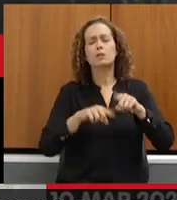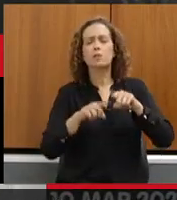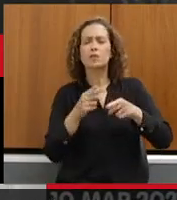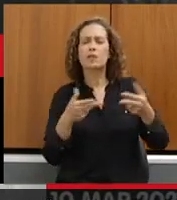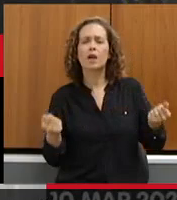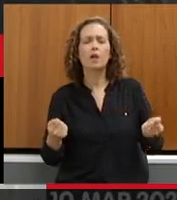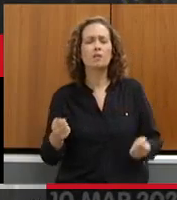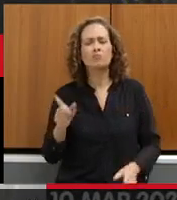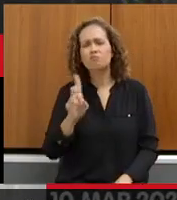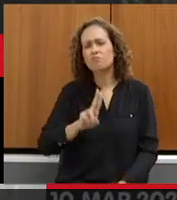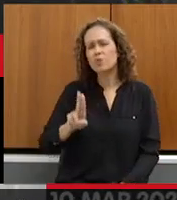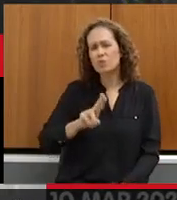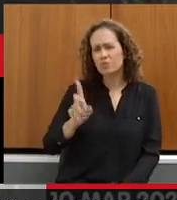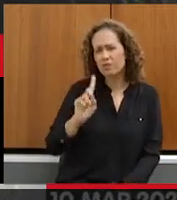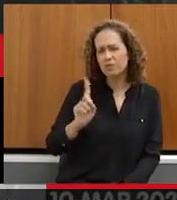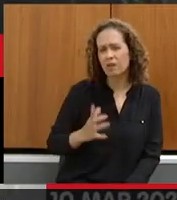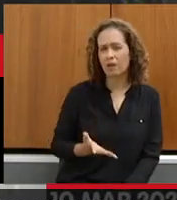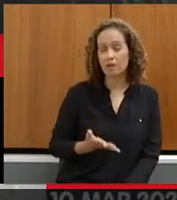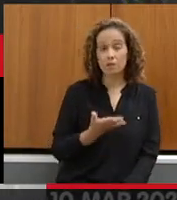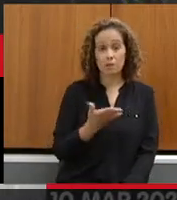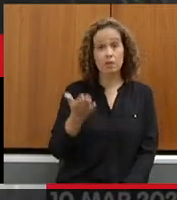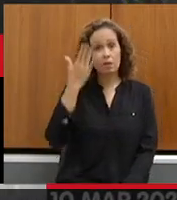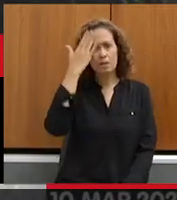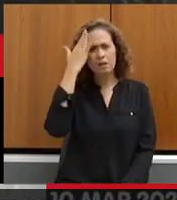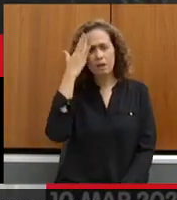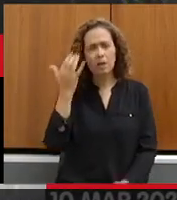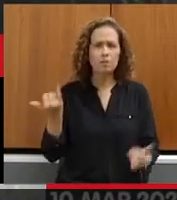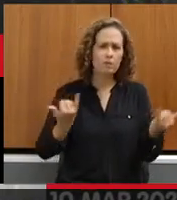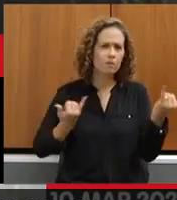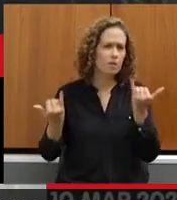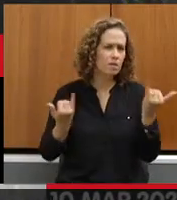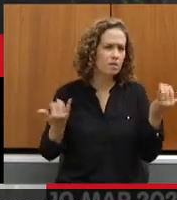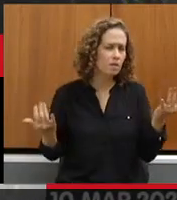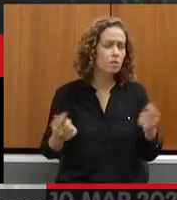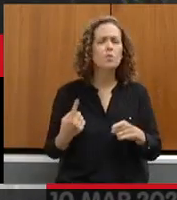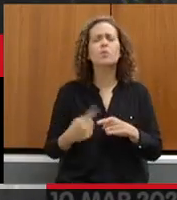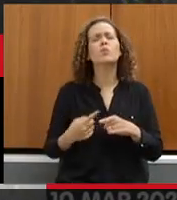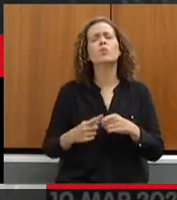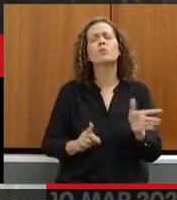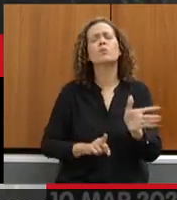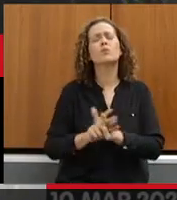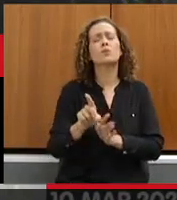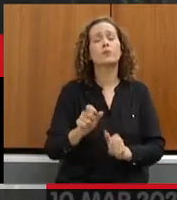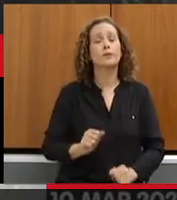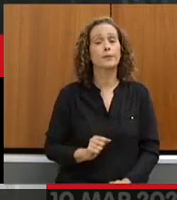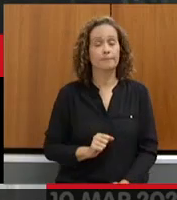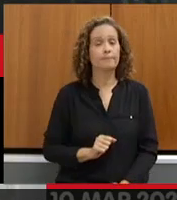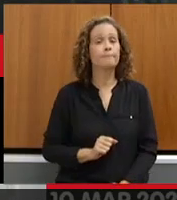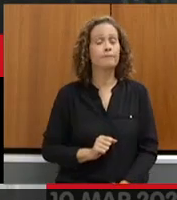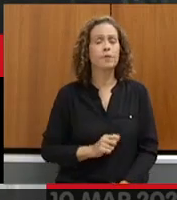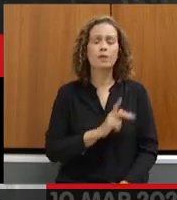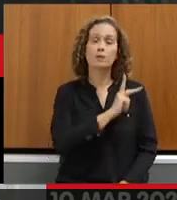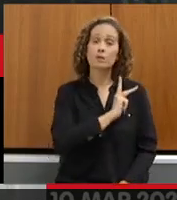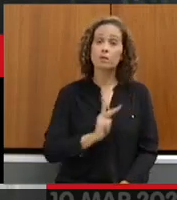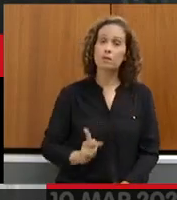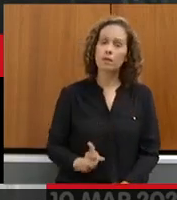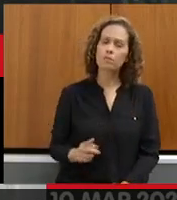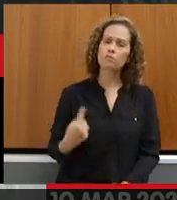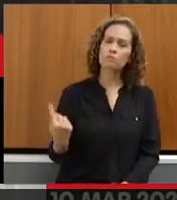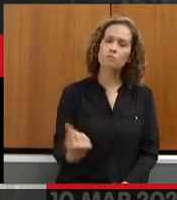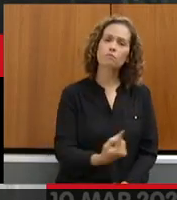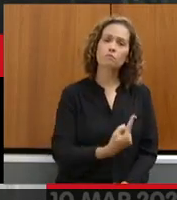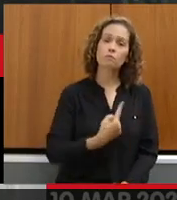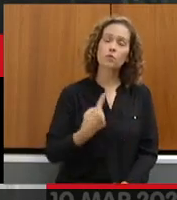momento eu quero saber se é Secretaria tem essa informação porque eu digo isso porque Presidente nós